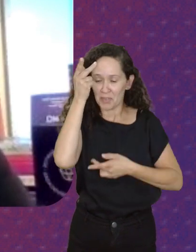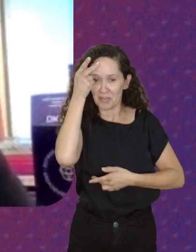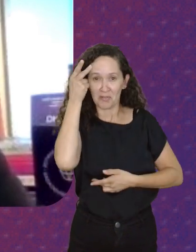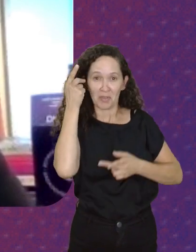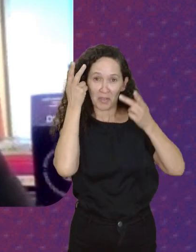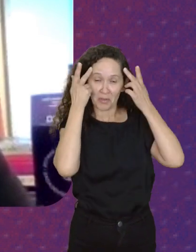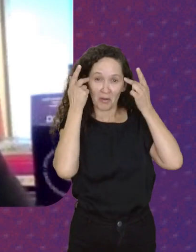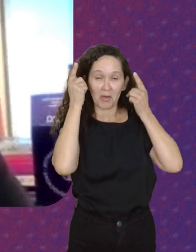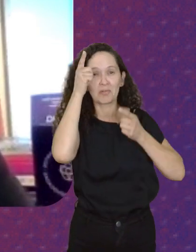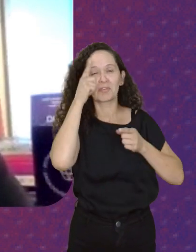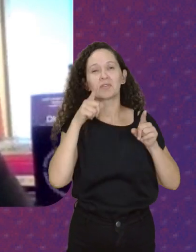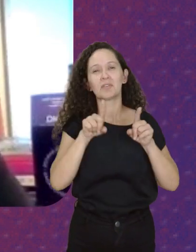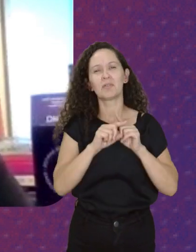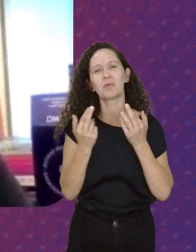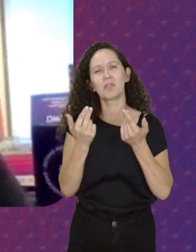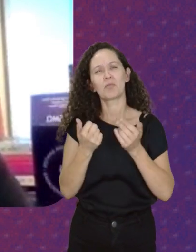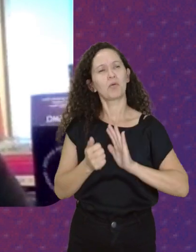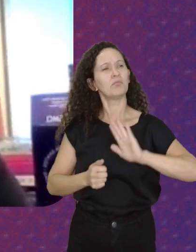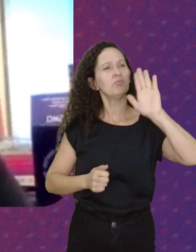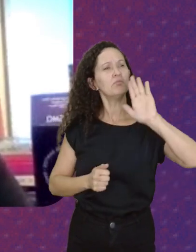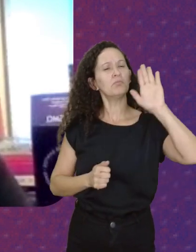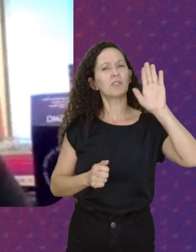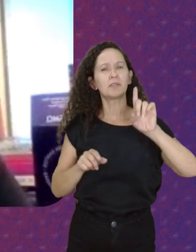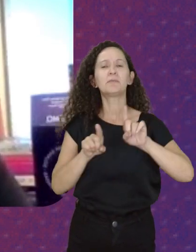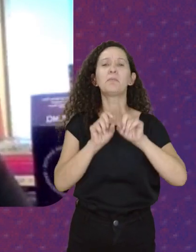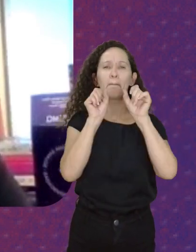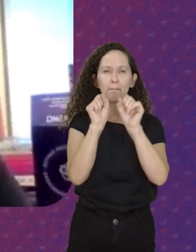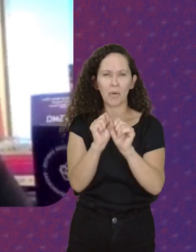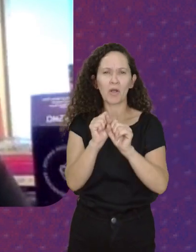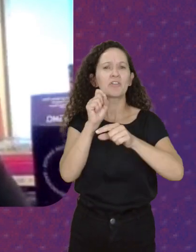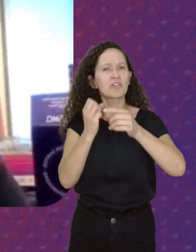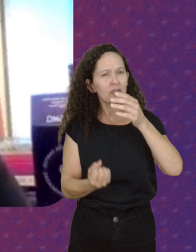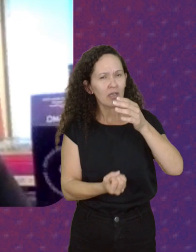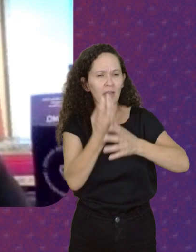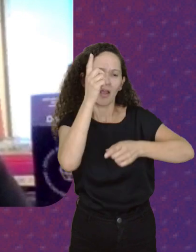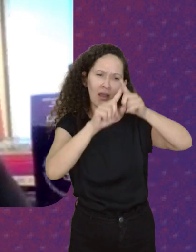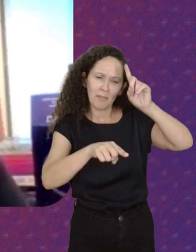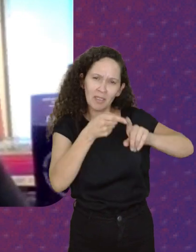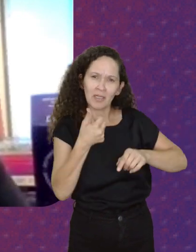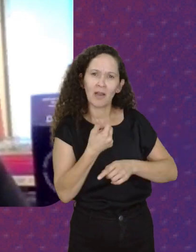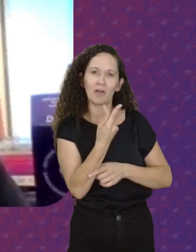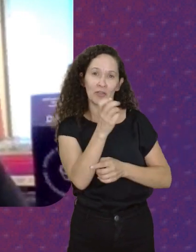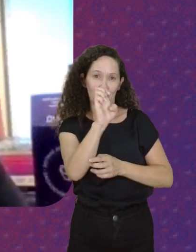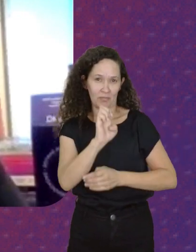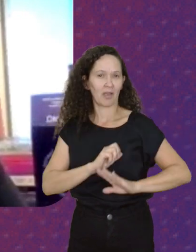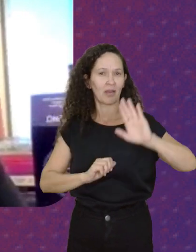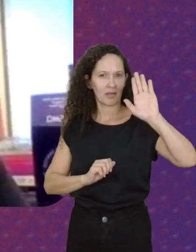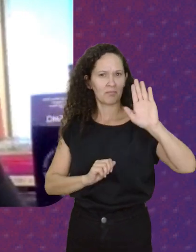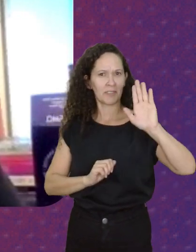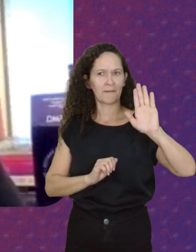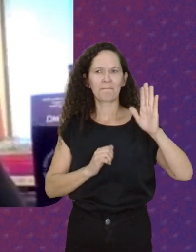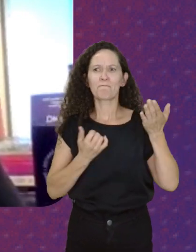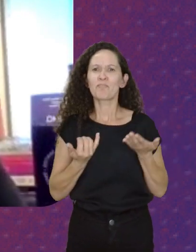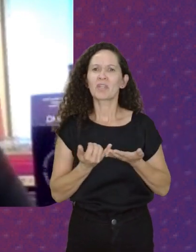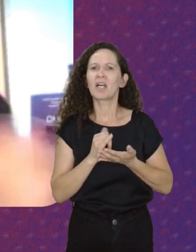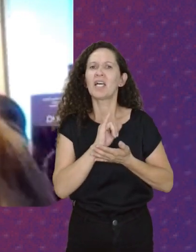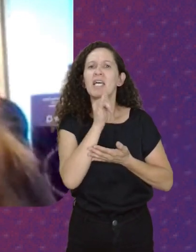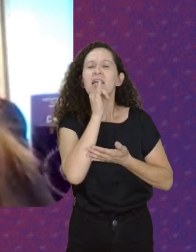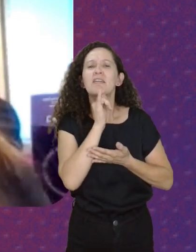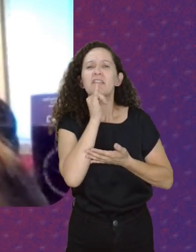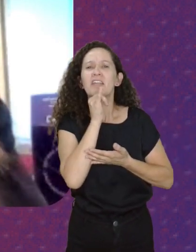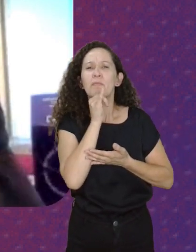conseguiria arcar também para fazer. Inclusive, você pode fazer material de pré-campanha, porque o que diz é o seguinte: as formas não proscritas, o que